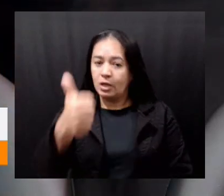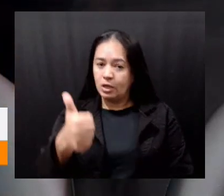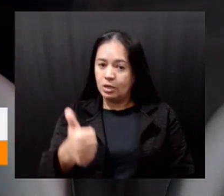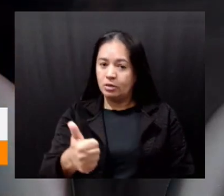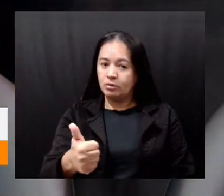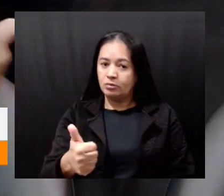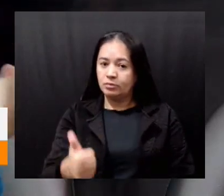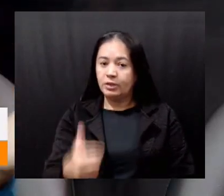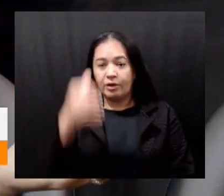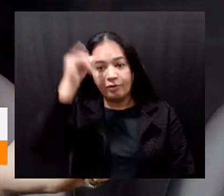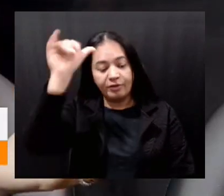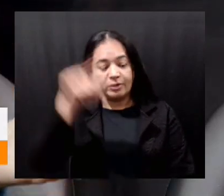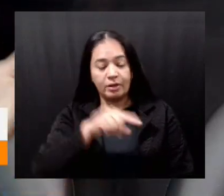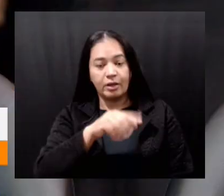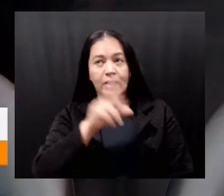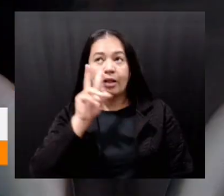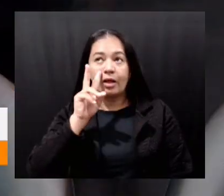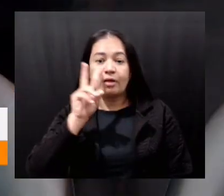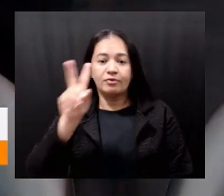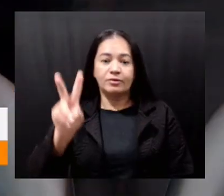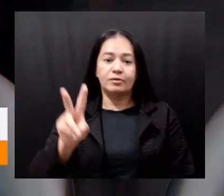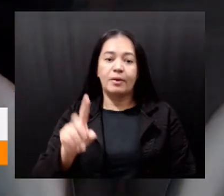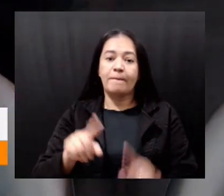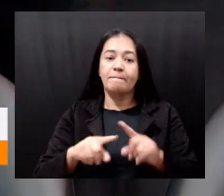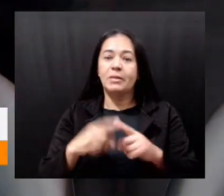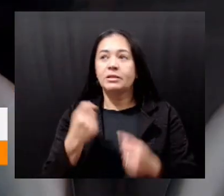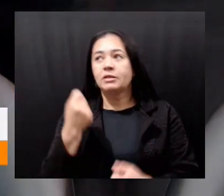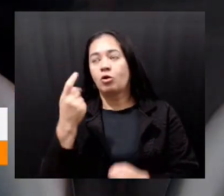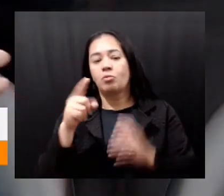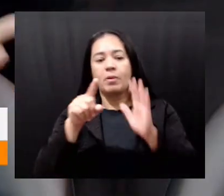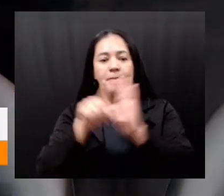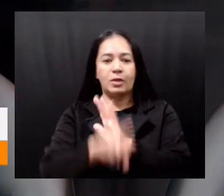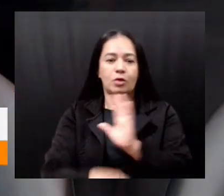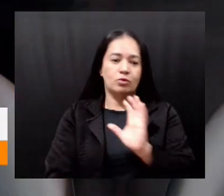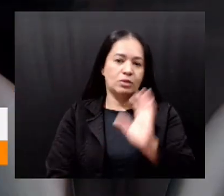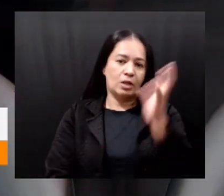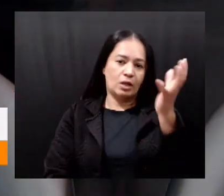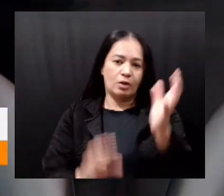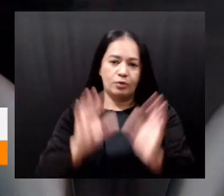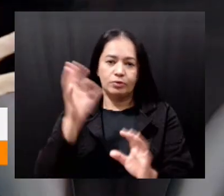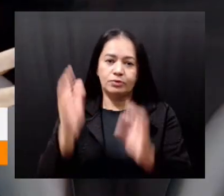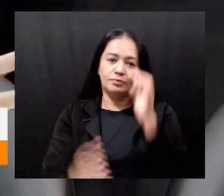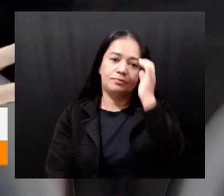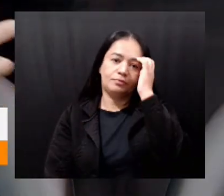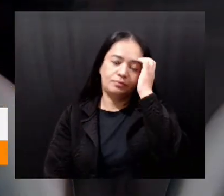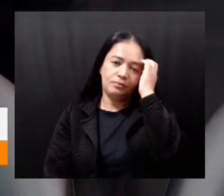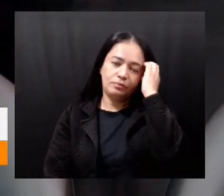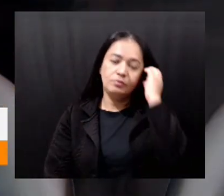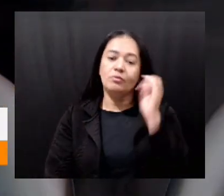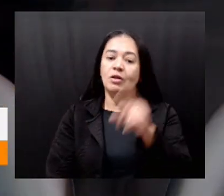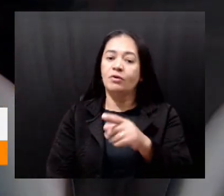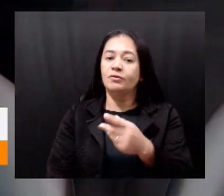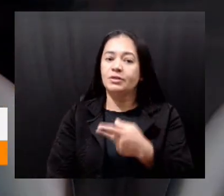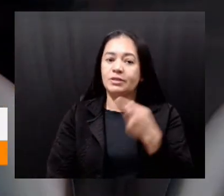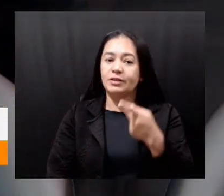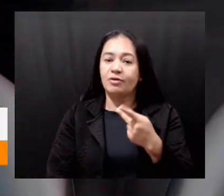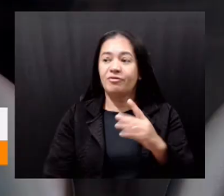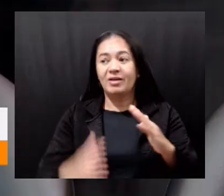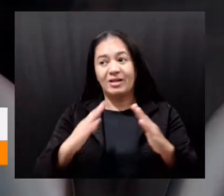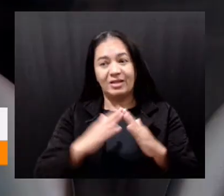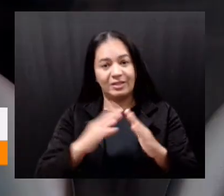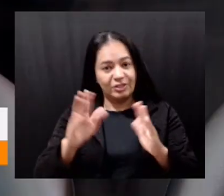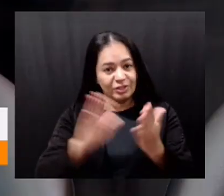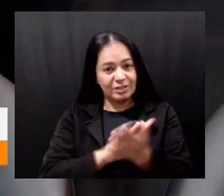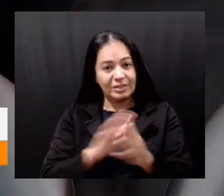as perguntas, elas acabam aparecendo, que é o que a gente estava conversando. Você não fala sobre isso na tua casa, mas aí a criança vai